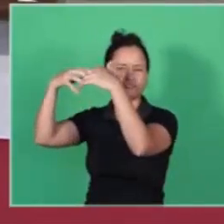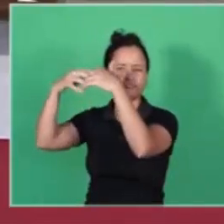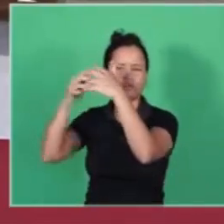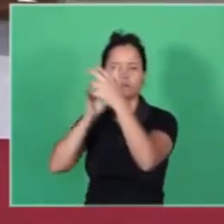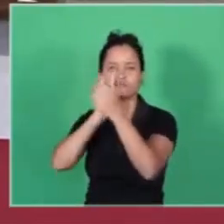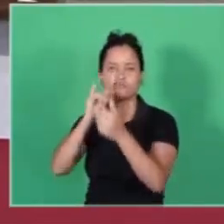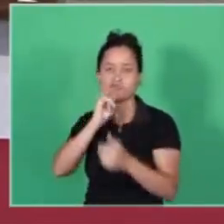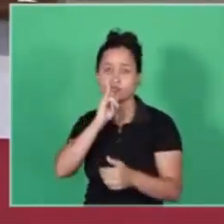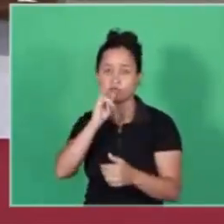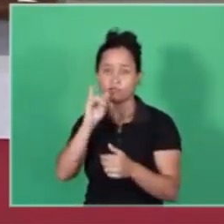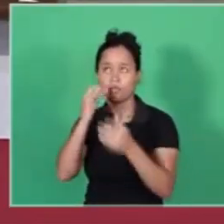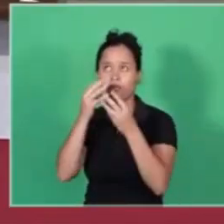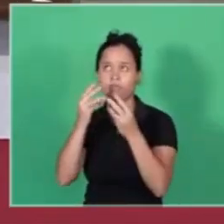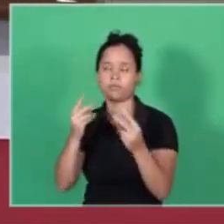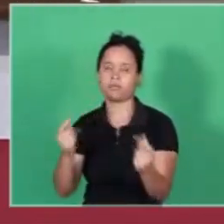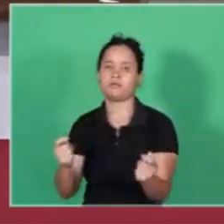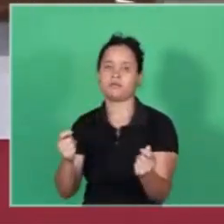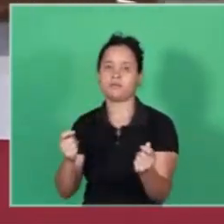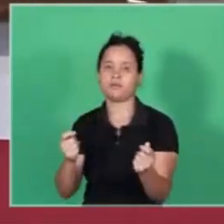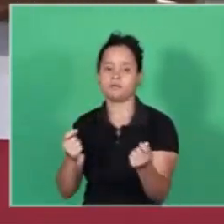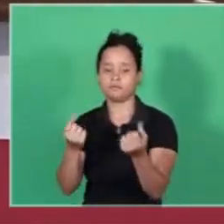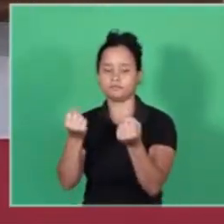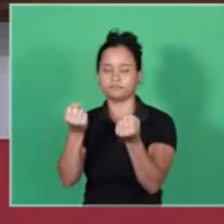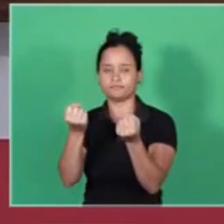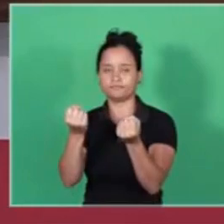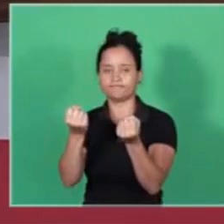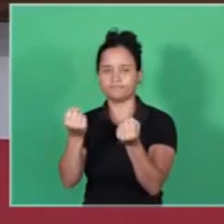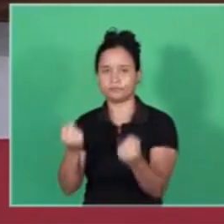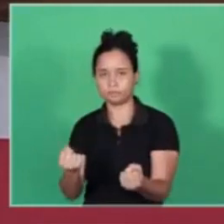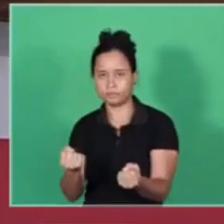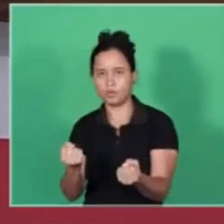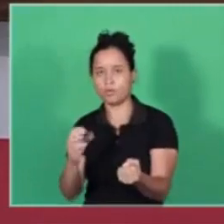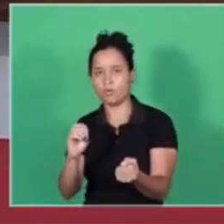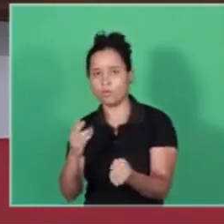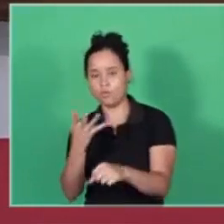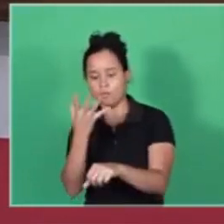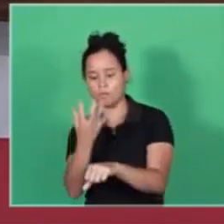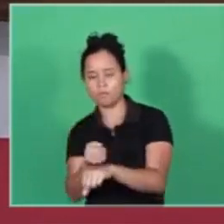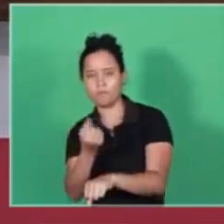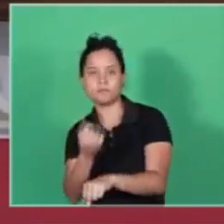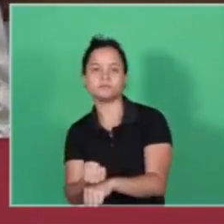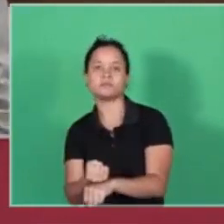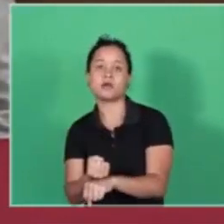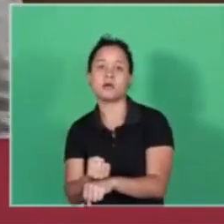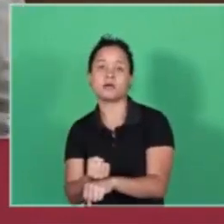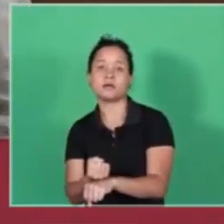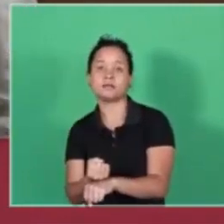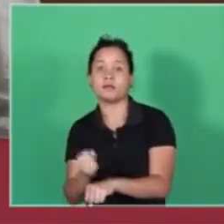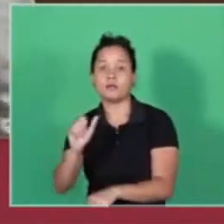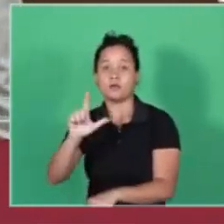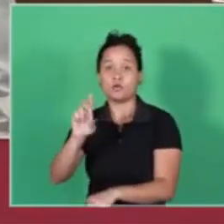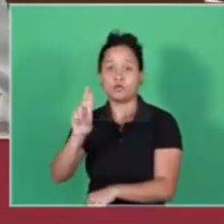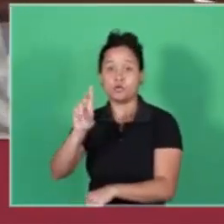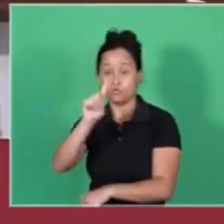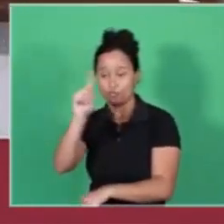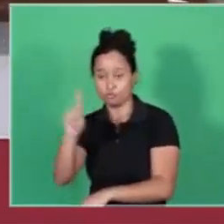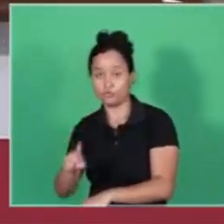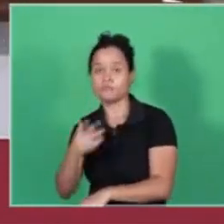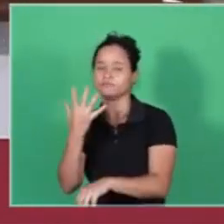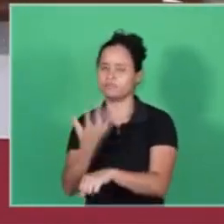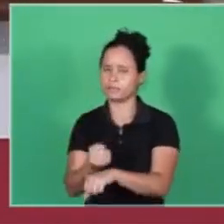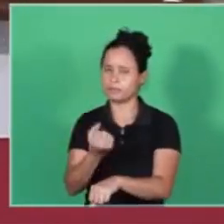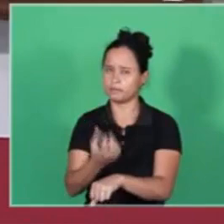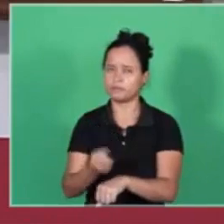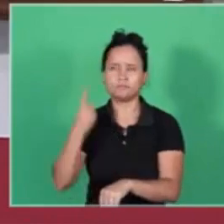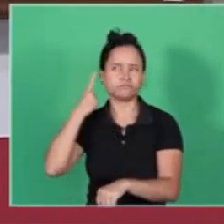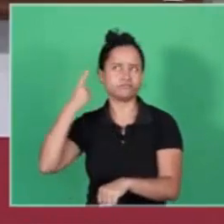energia, você perde peso. Você perde matéria. Luz é matéria. Som é matéria. Pensamento é